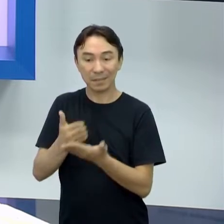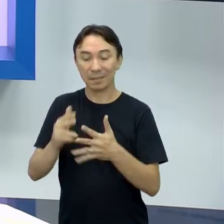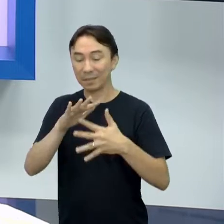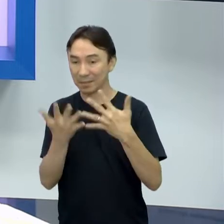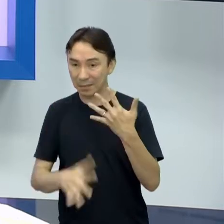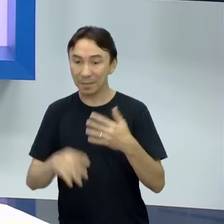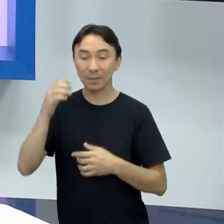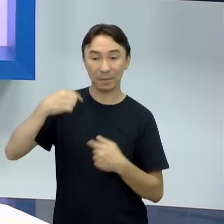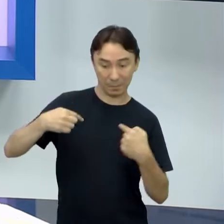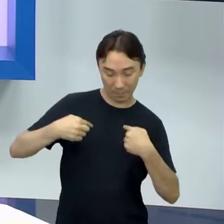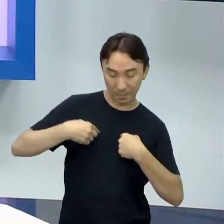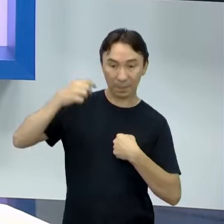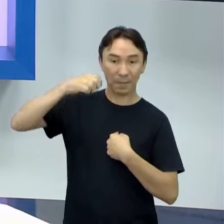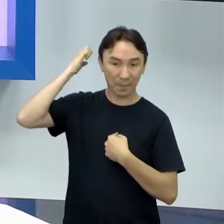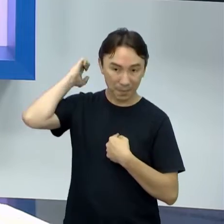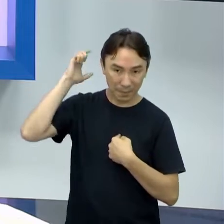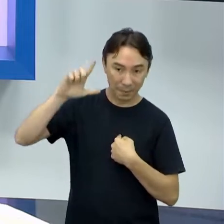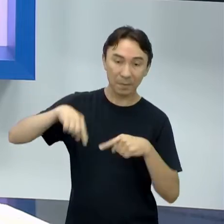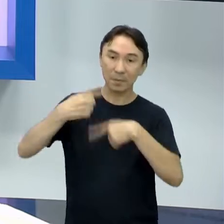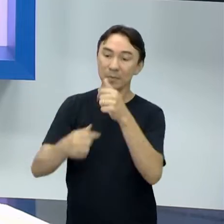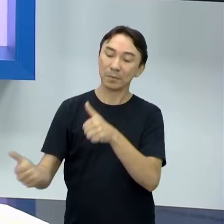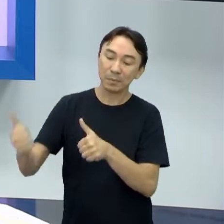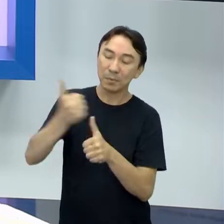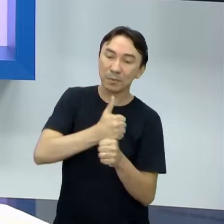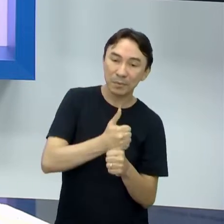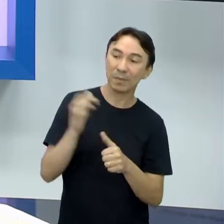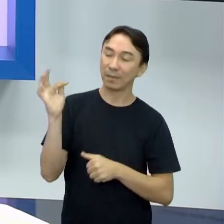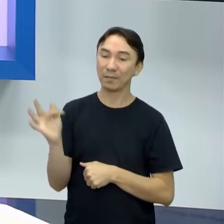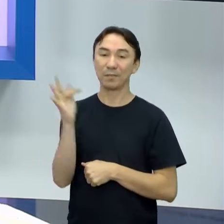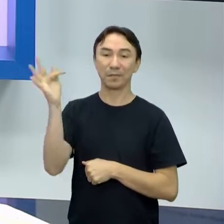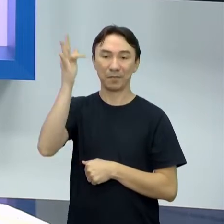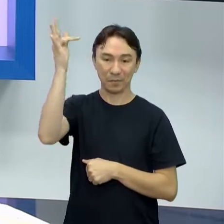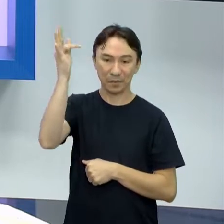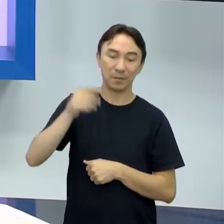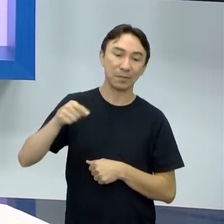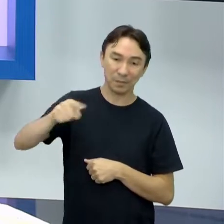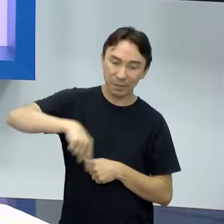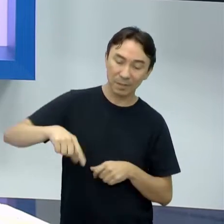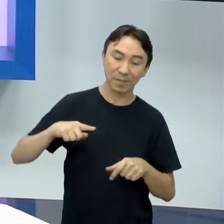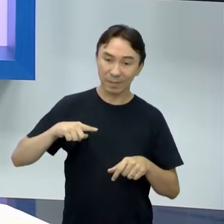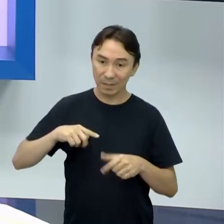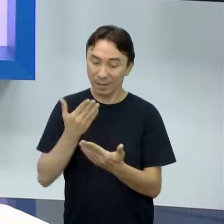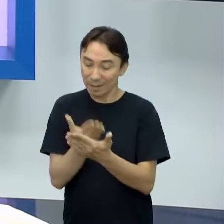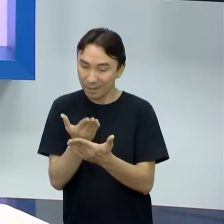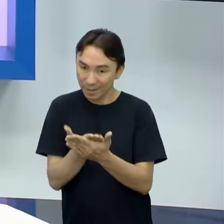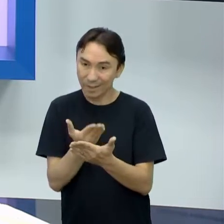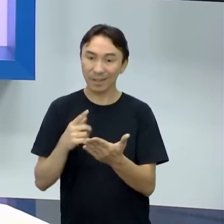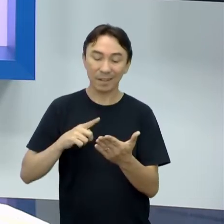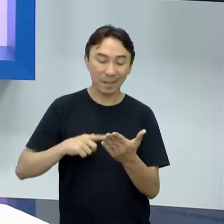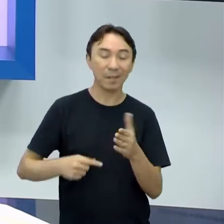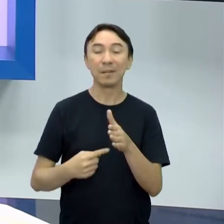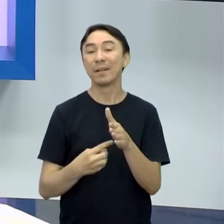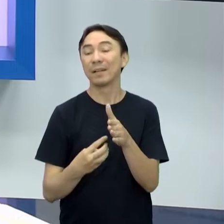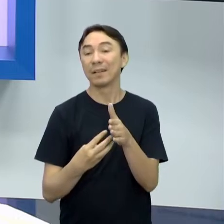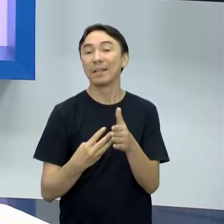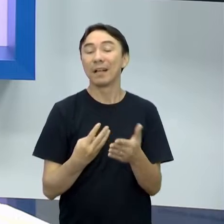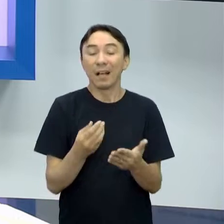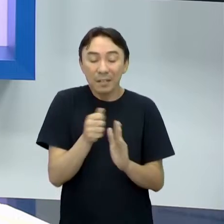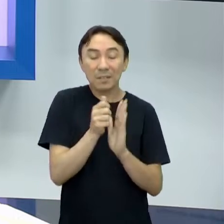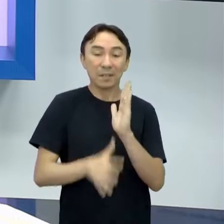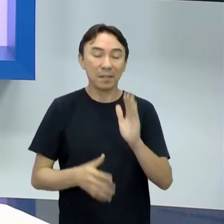com a Flávia, aí pra gente participar junto dessa aula inaugural da atividade integrada 3. Farei a